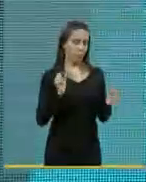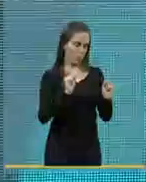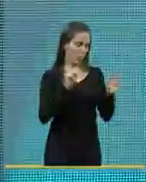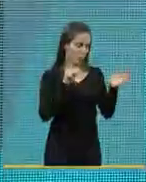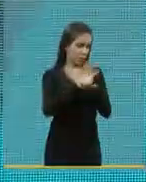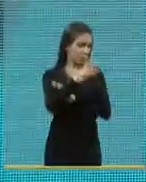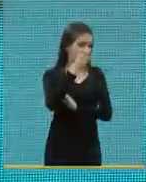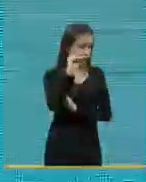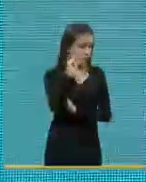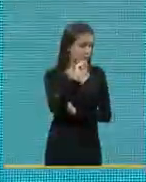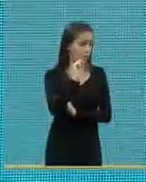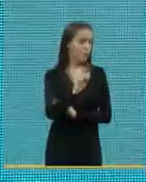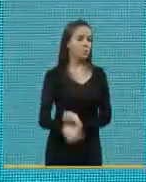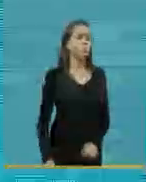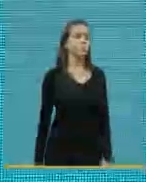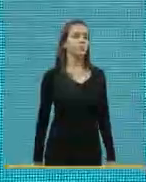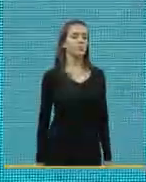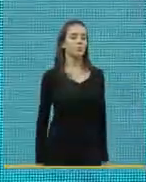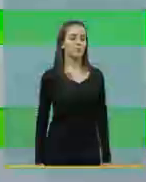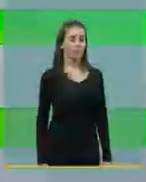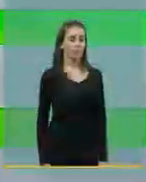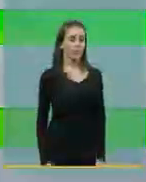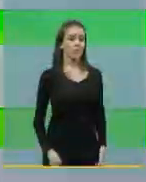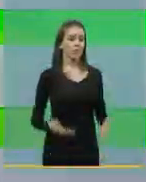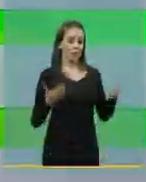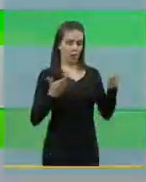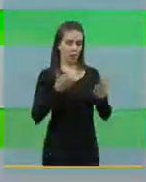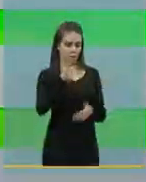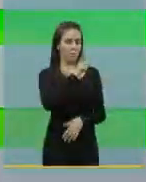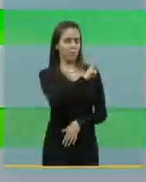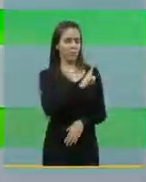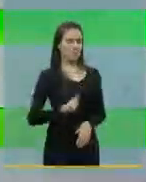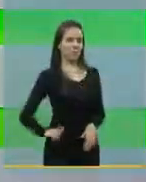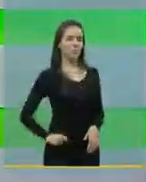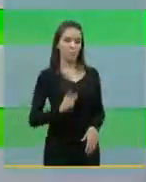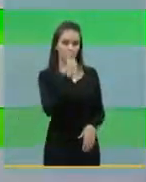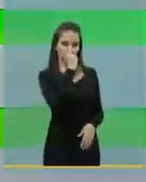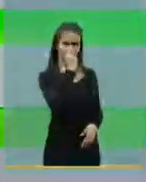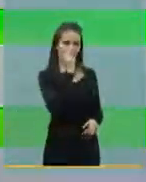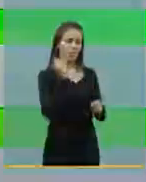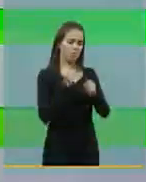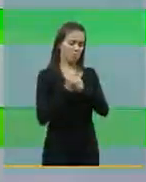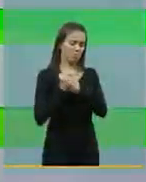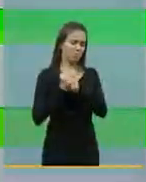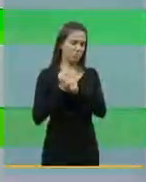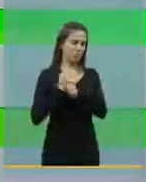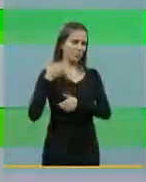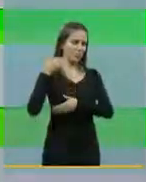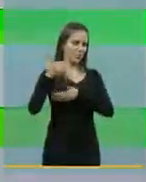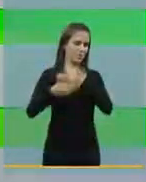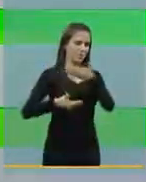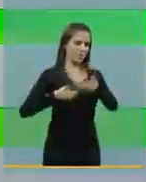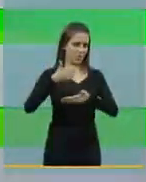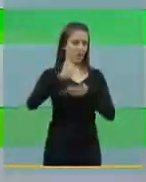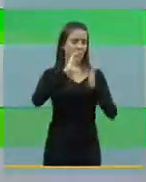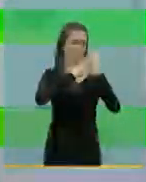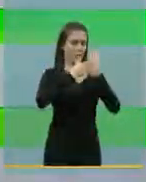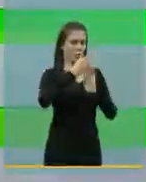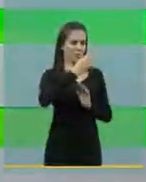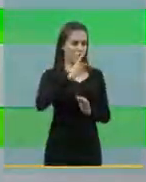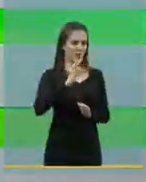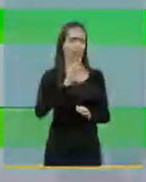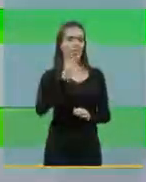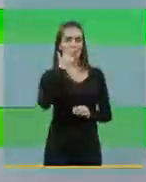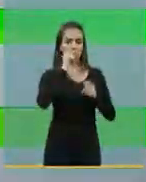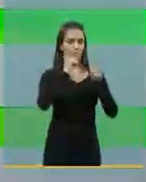segundos para perguntas dois geraldo alckmin é nos últimos anos o pt transformou o brasil é o paraíso dos